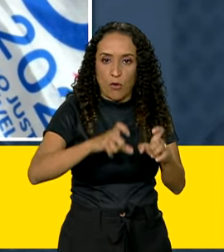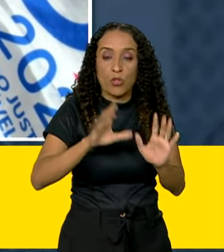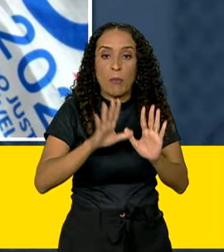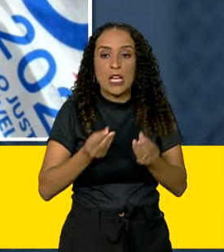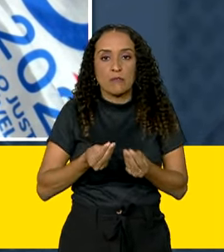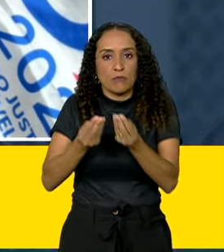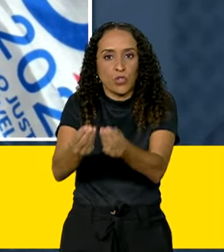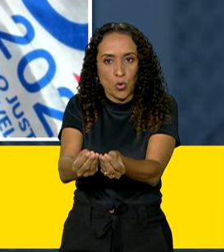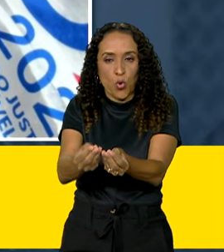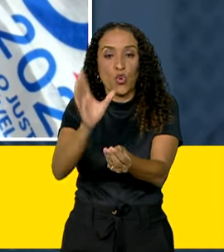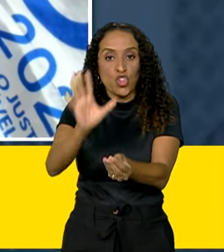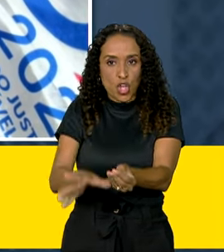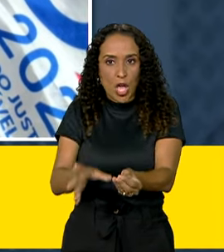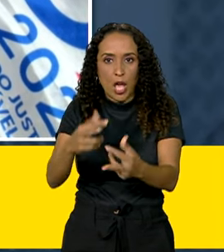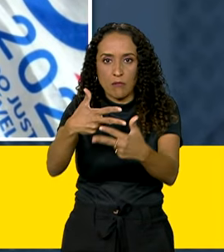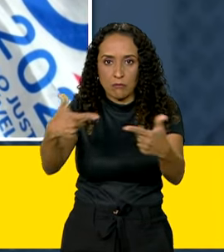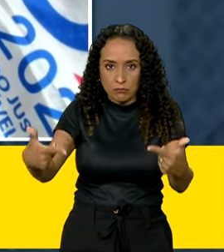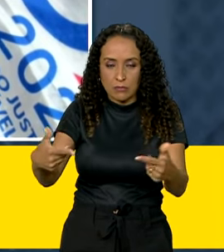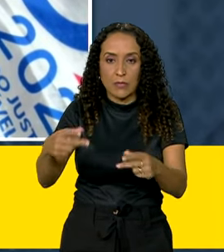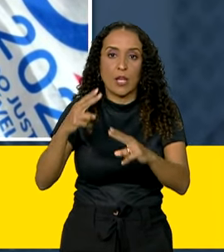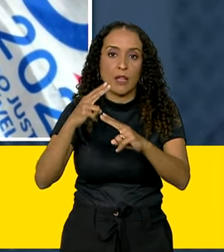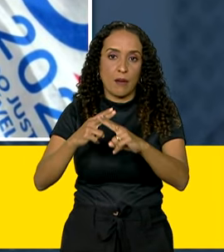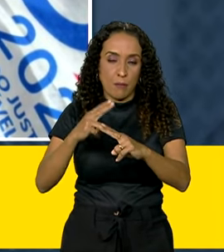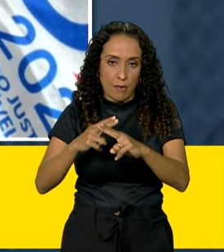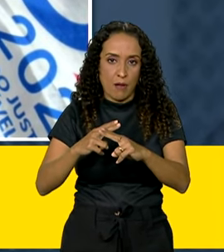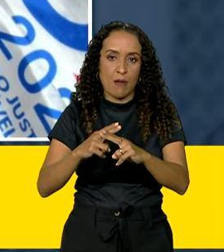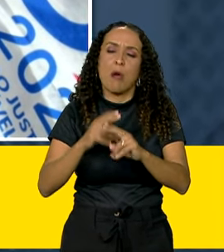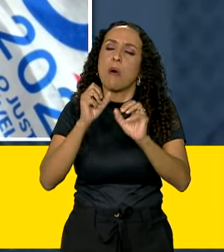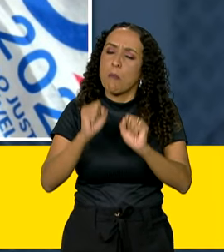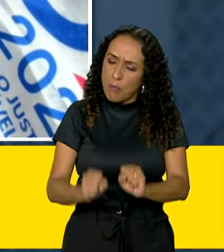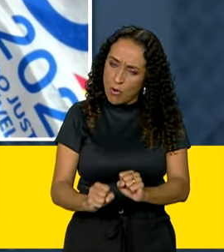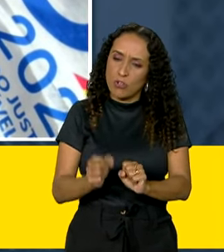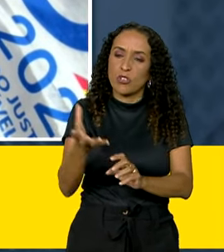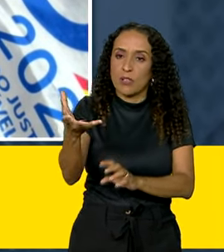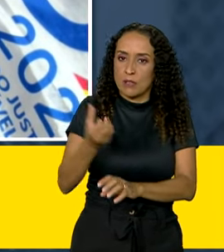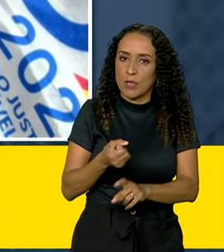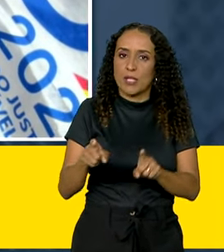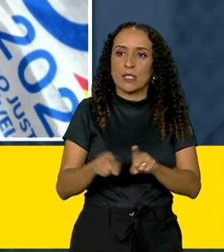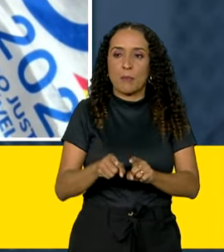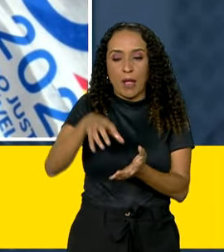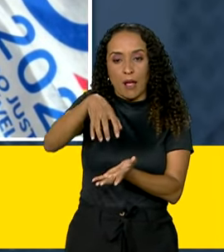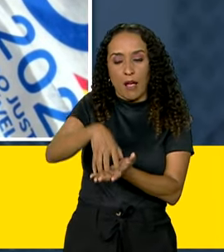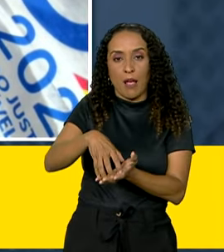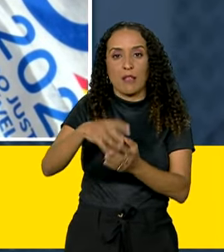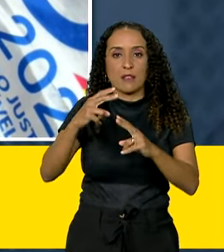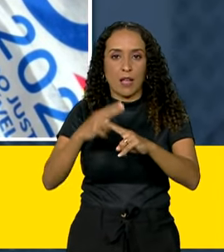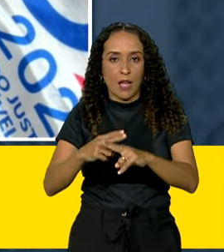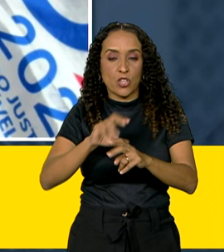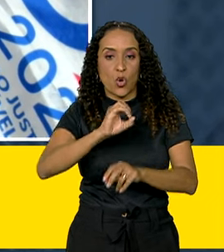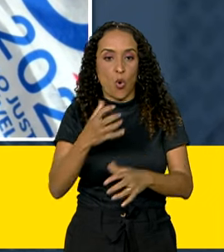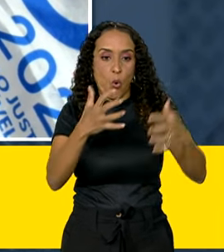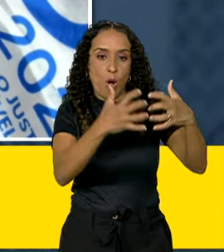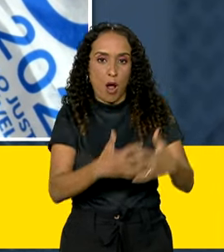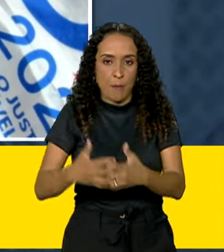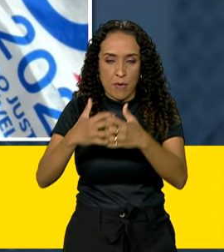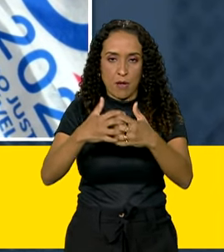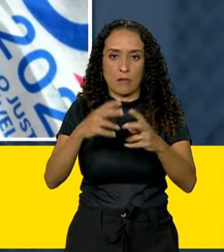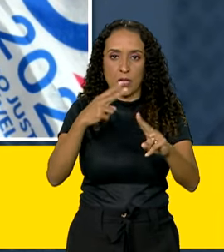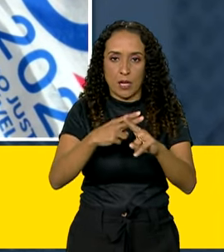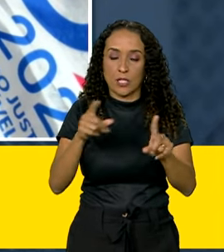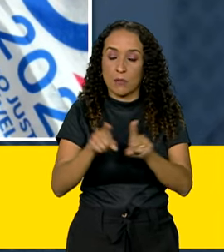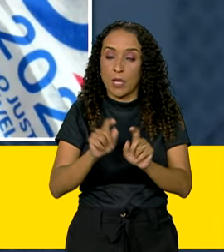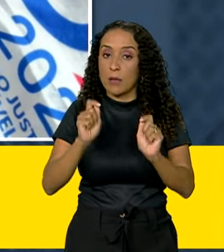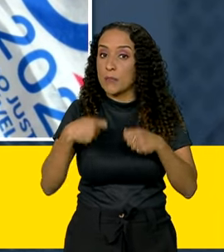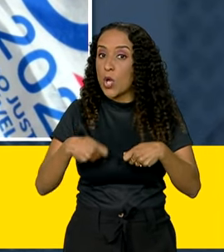entregou os documentos pessoais na Caixa, pode receber nas agências ou caminhões da Caixa e deve